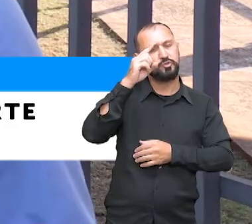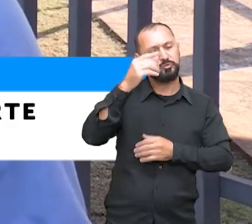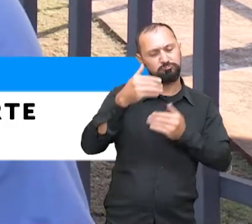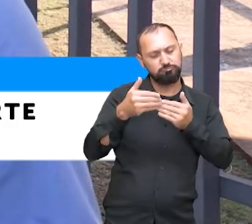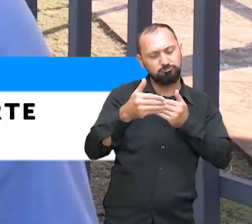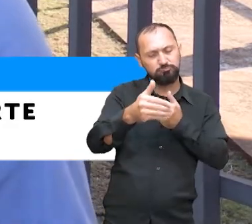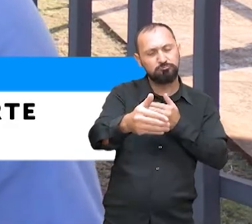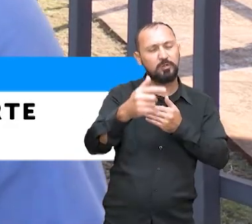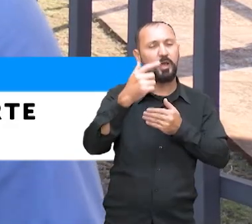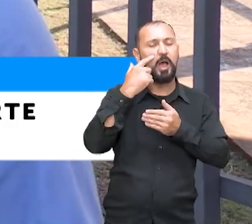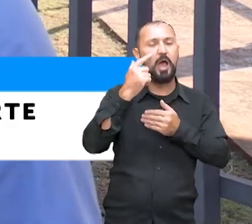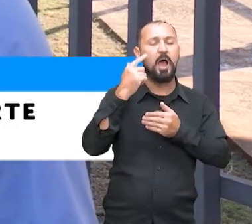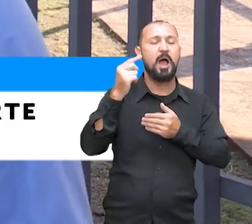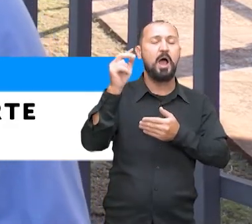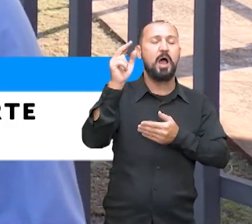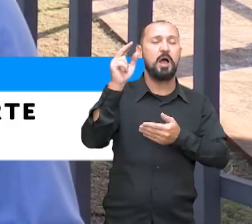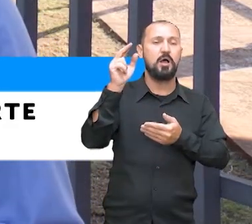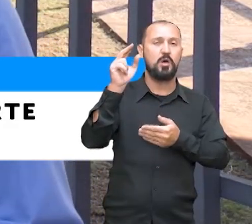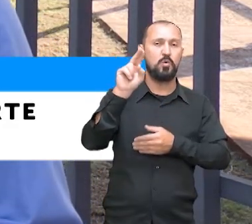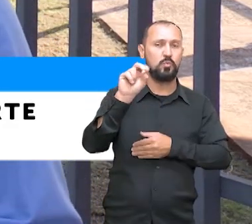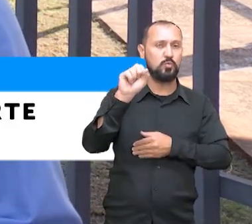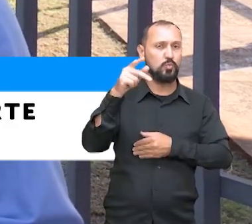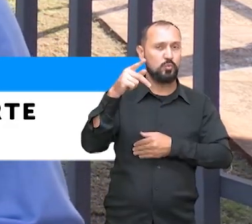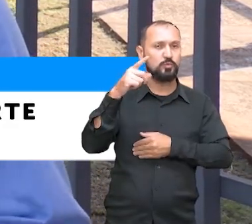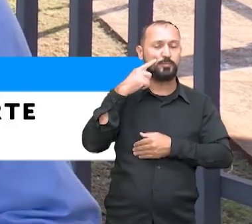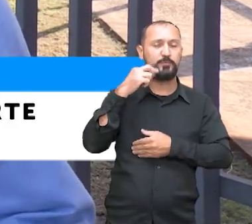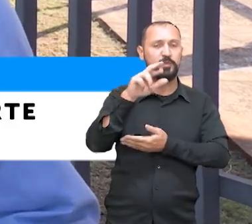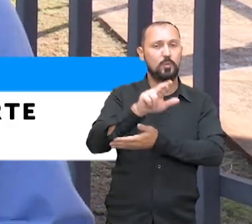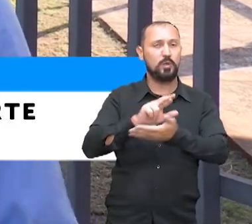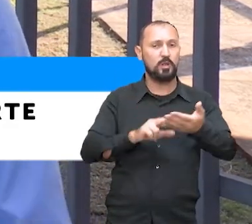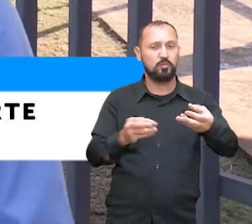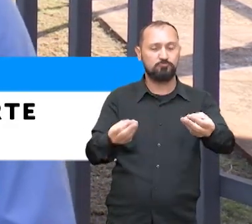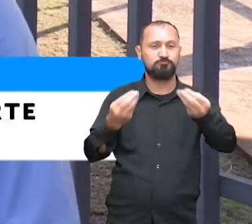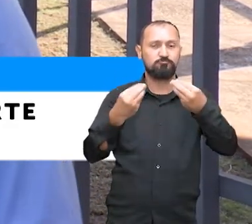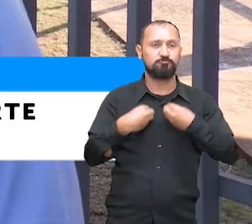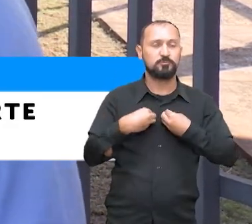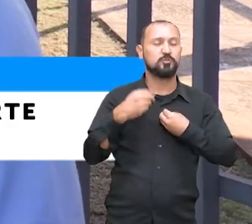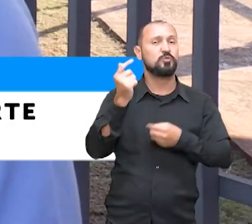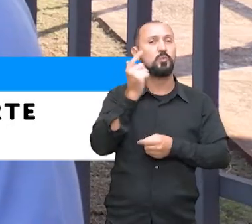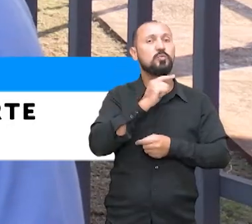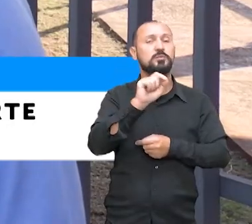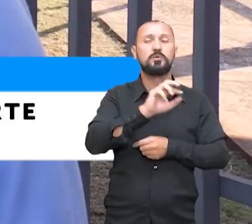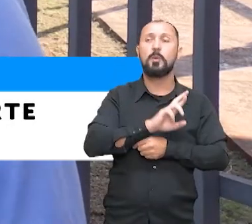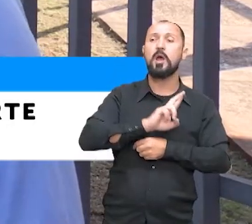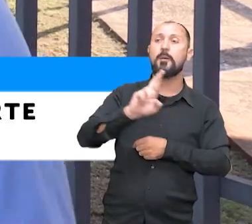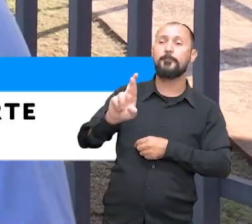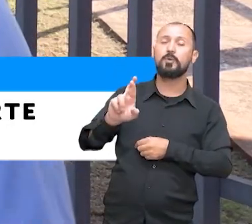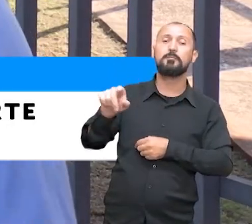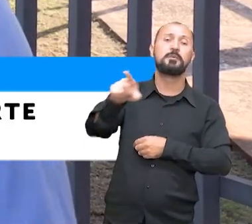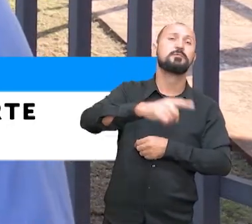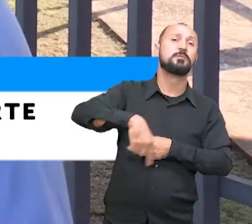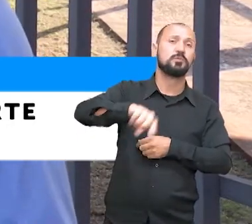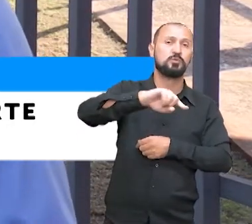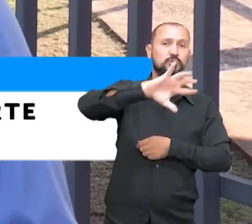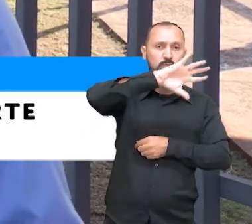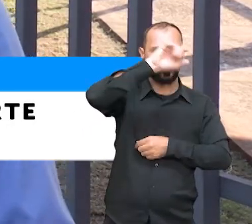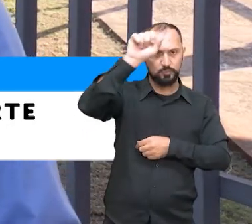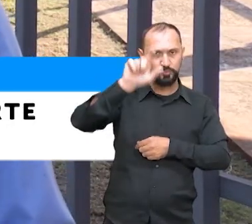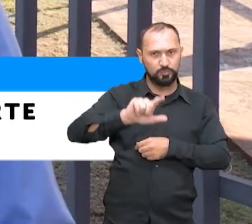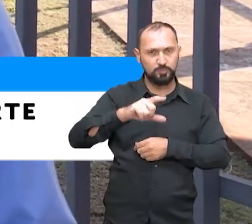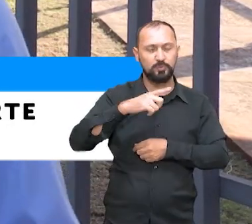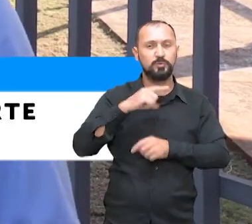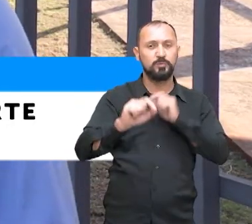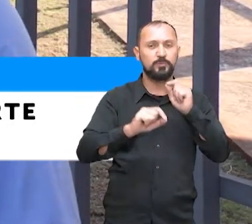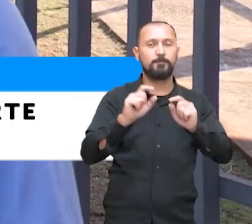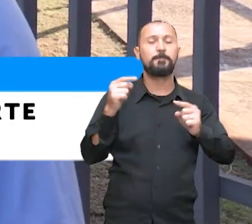é que dentro de 30 dias, mais ou menos, a USP tem aí já condições de nos emitir um relatório e que a gente possa trazer uma